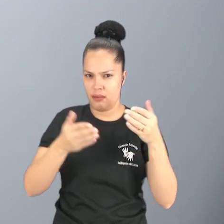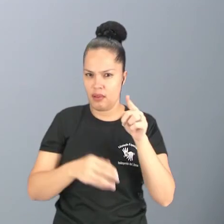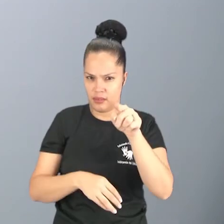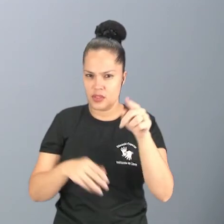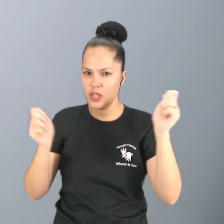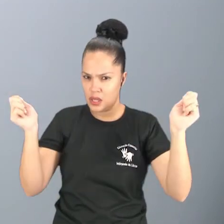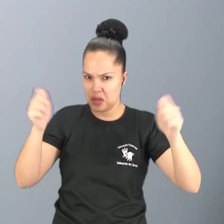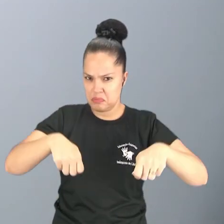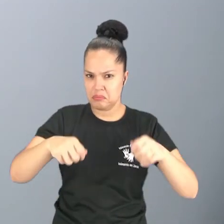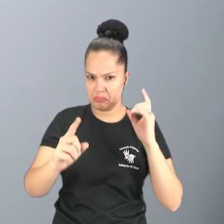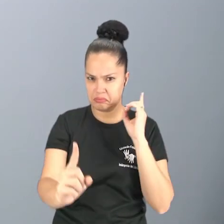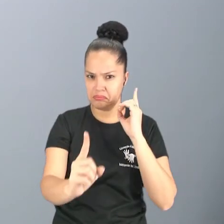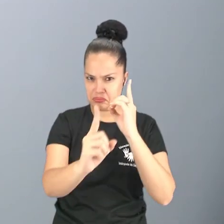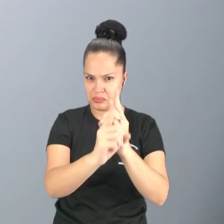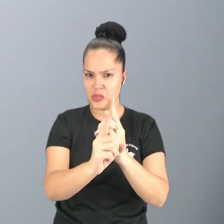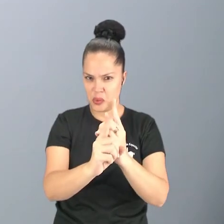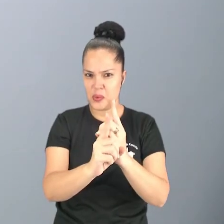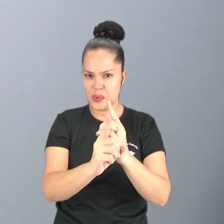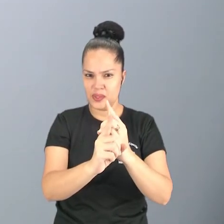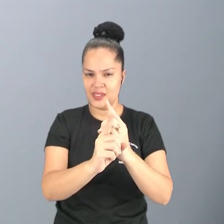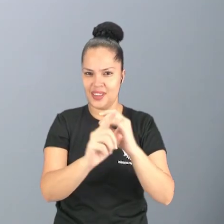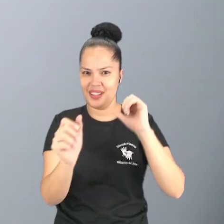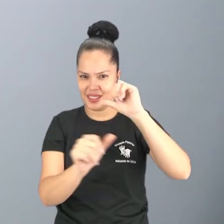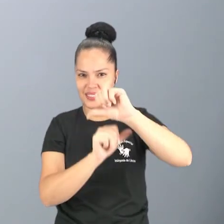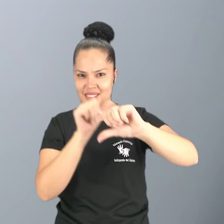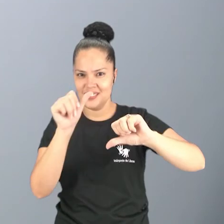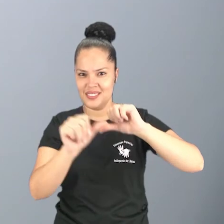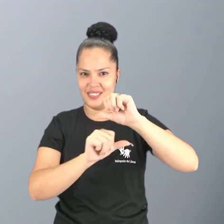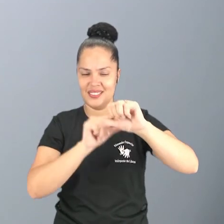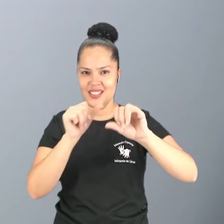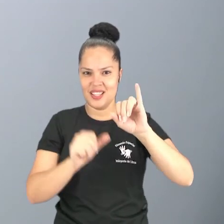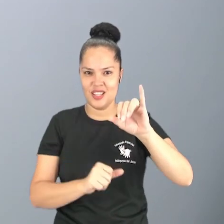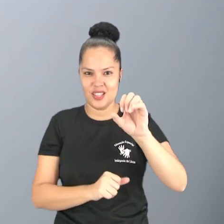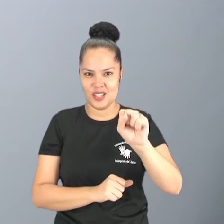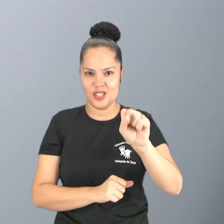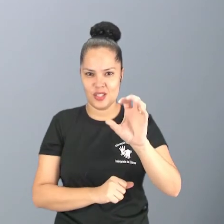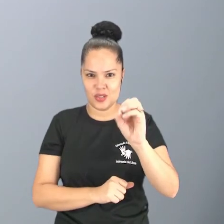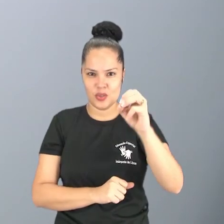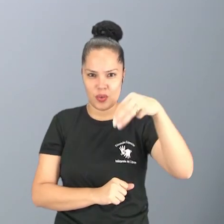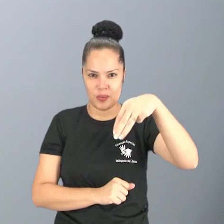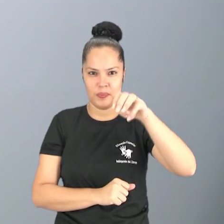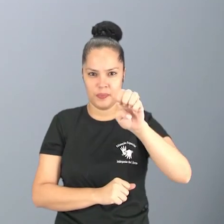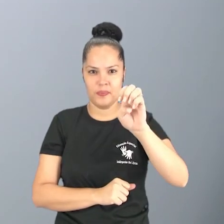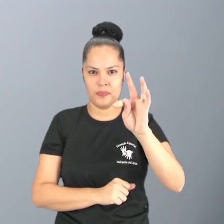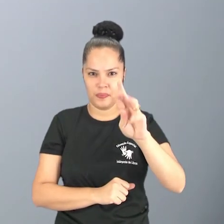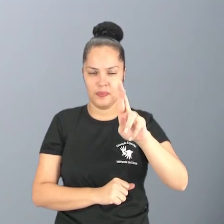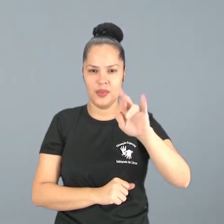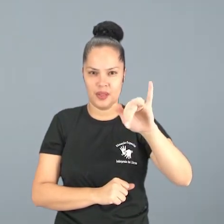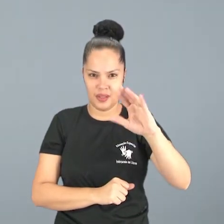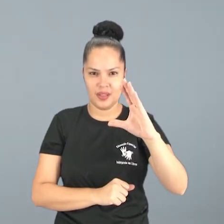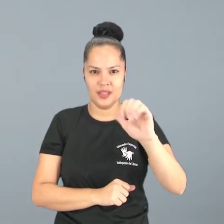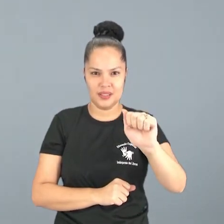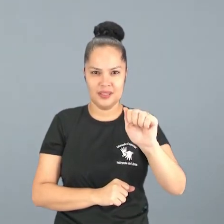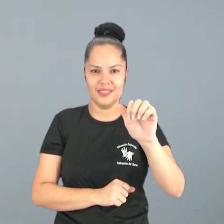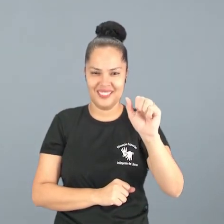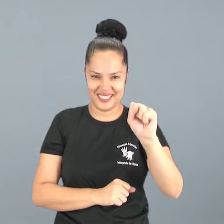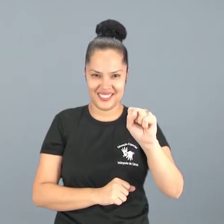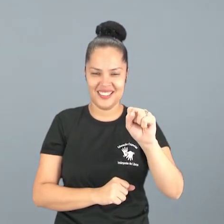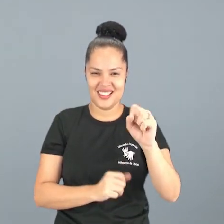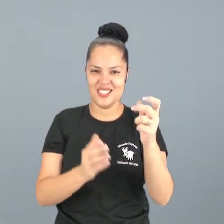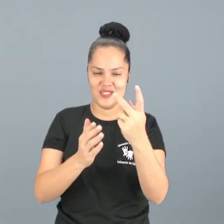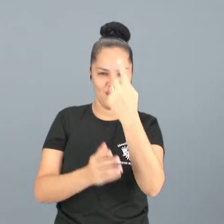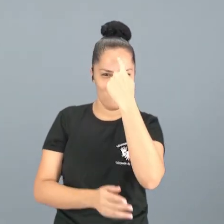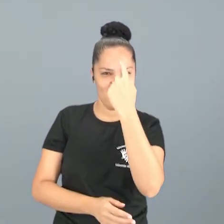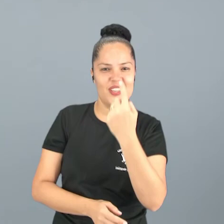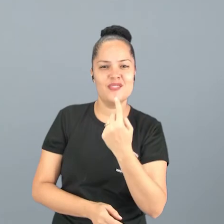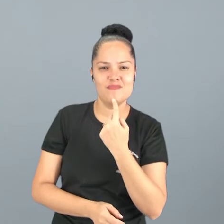de identificar as transformações isométricas e que acontecem em algumas figuras do seu cotidiano? Quando